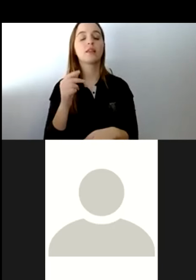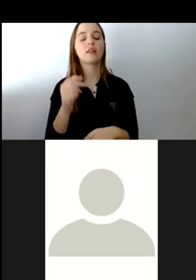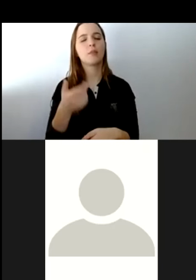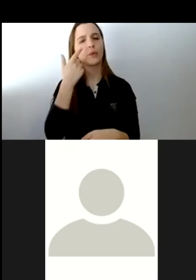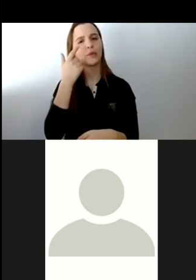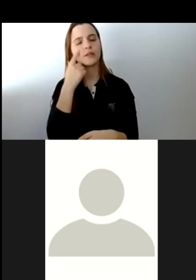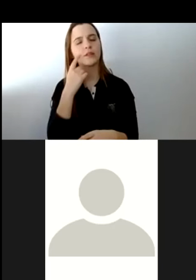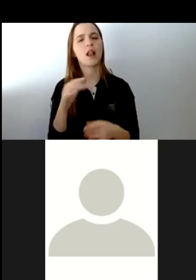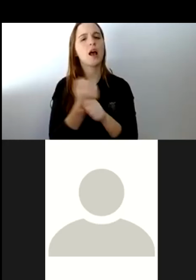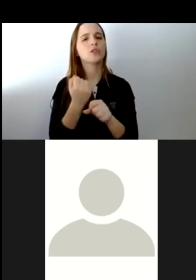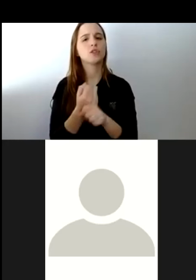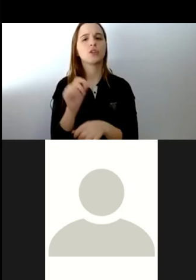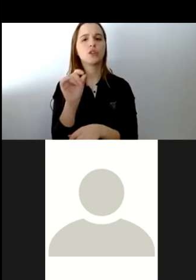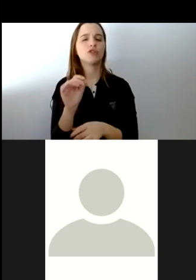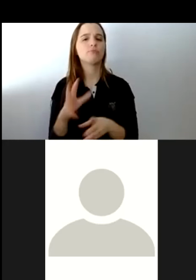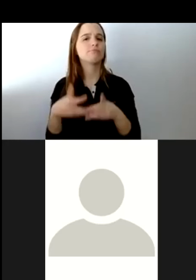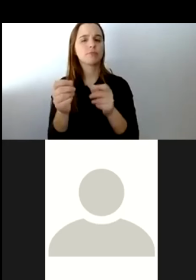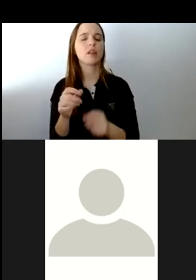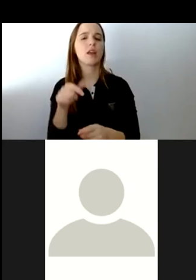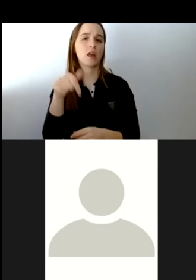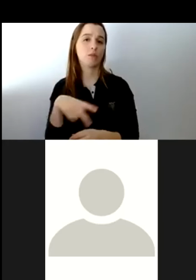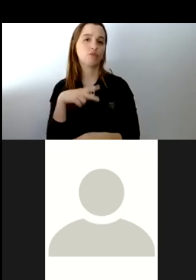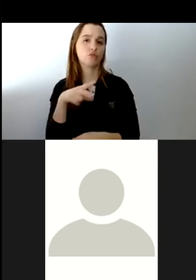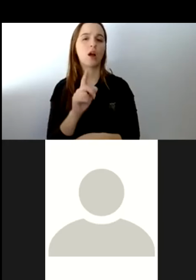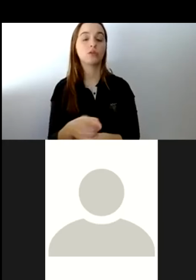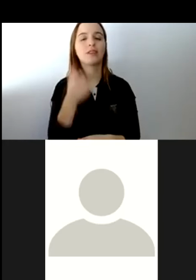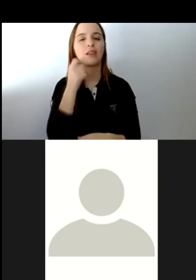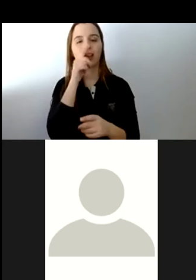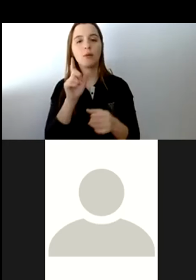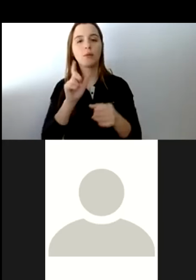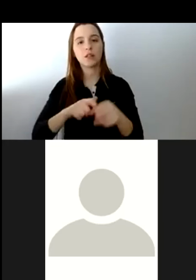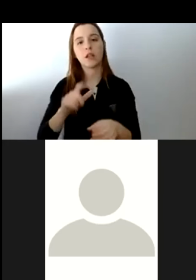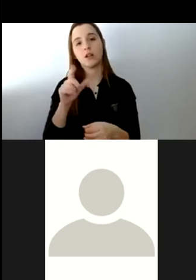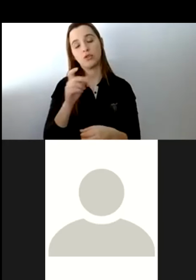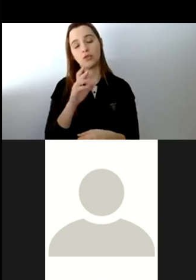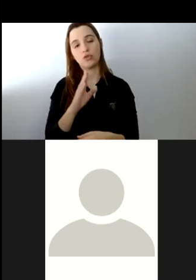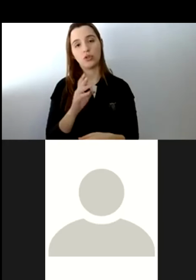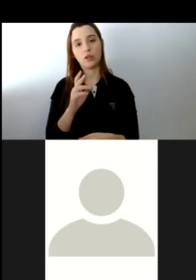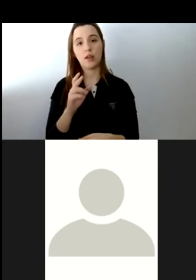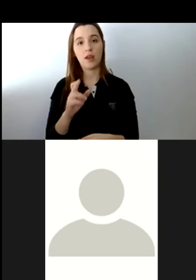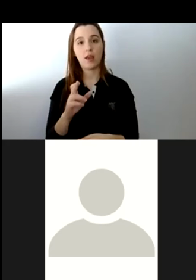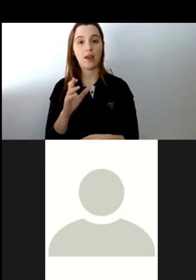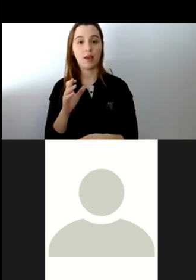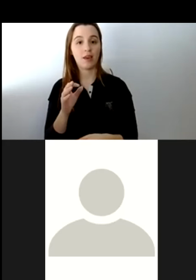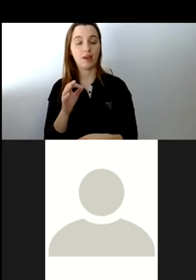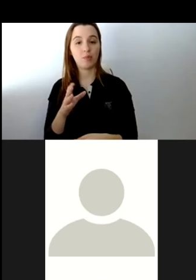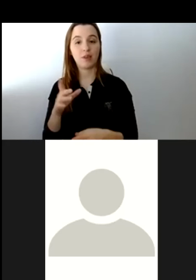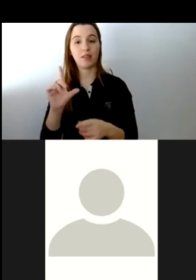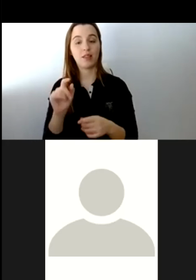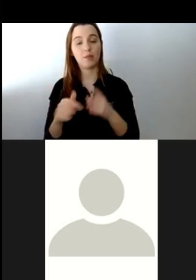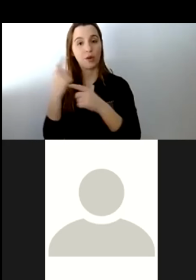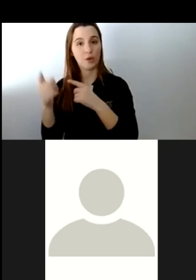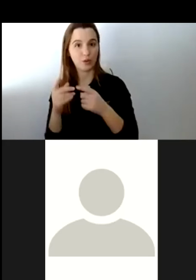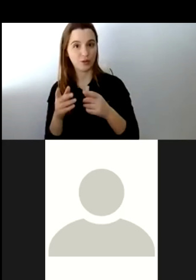nível nacional. E o alvo foram os parceiros do EJP-RD e também os membros dos planos nacionais ou estratégias nacionais para as